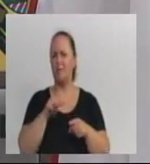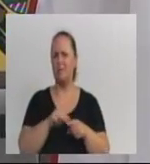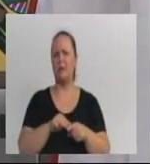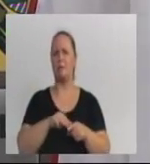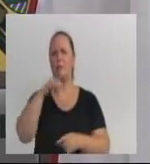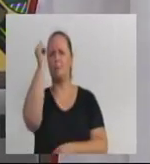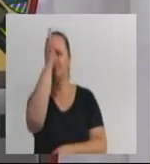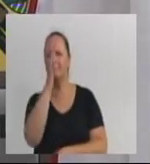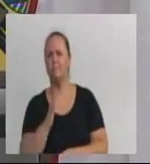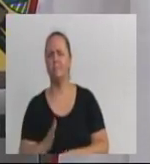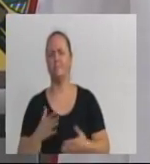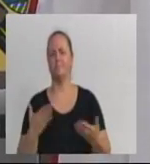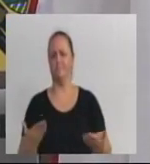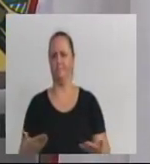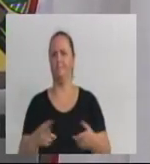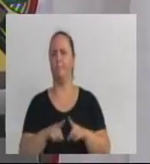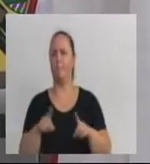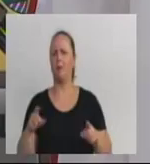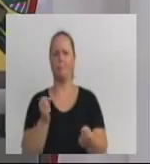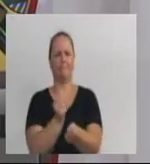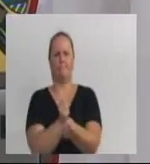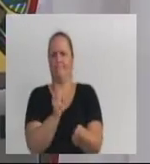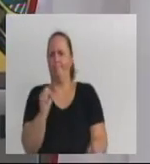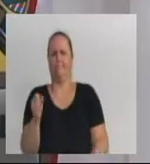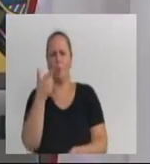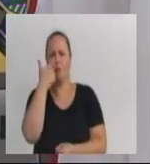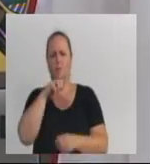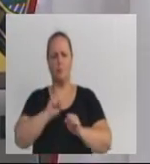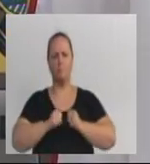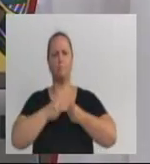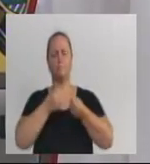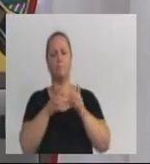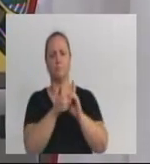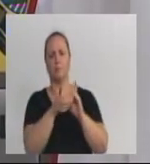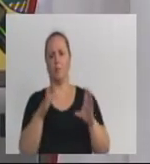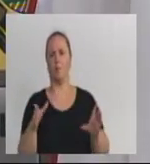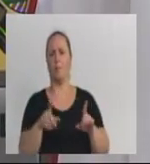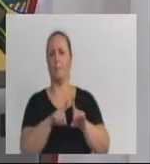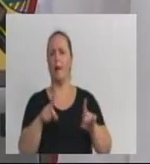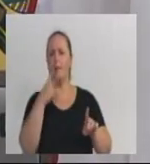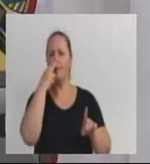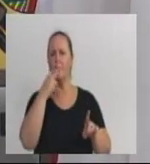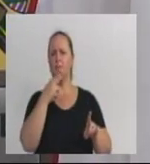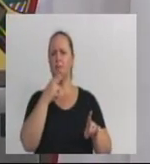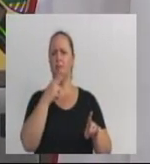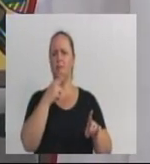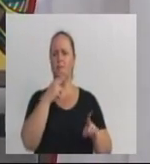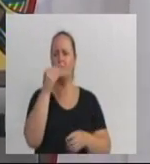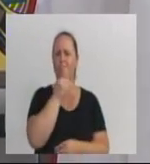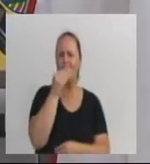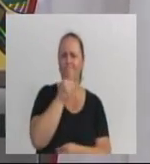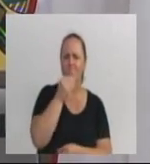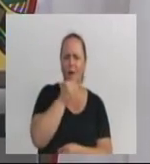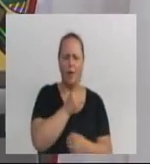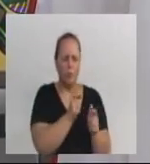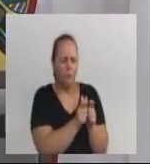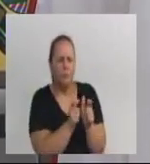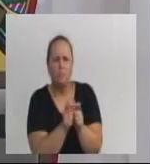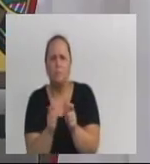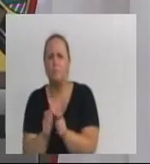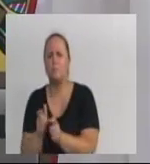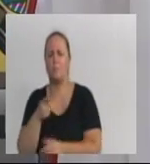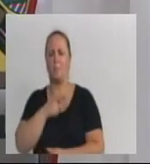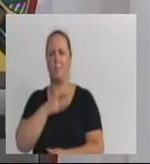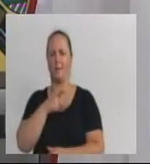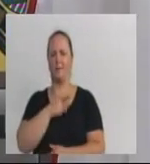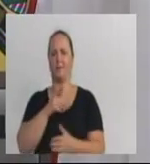Portanto, é impossível se fortalecer a democracia fragilizando os partidos políticos e fragilizando as